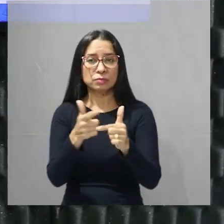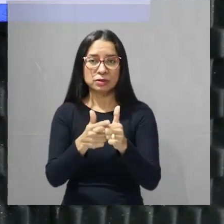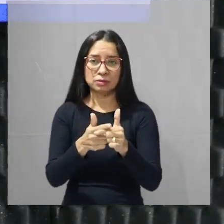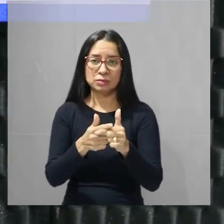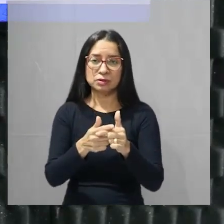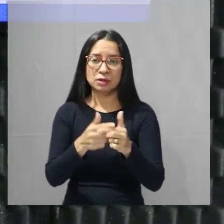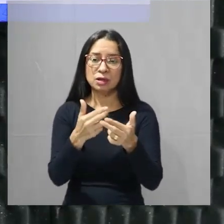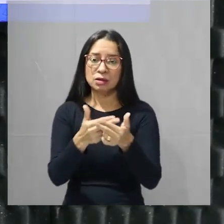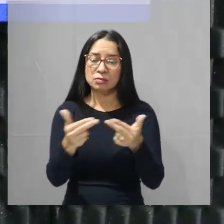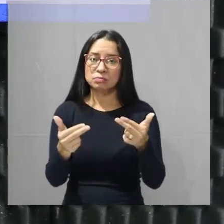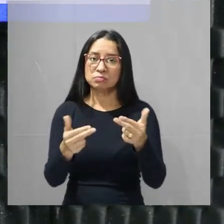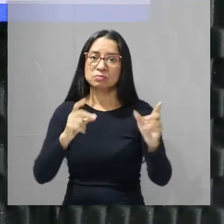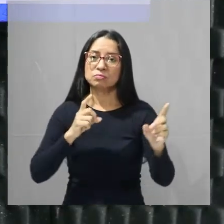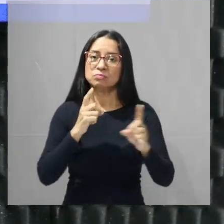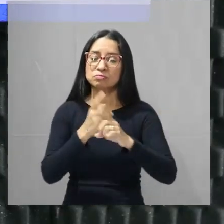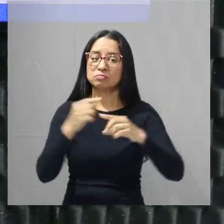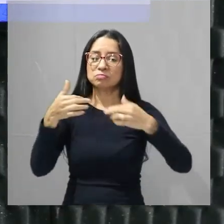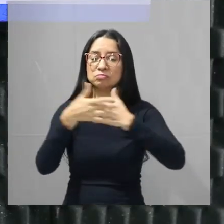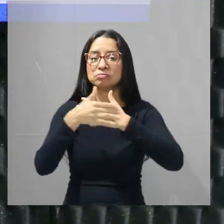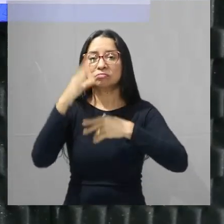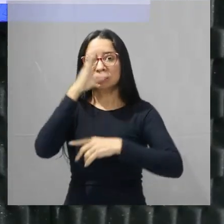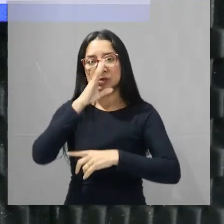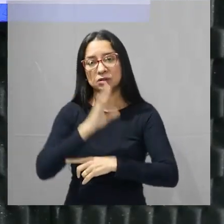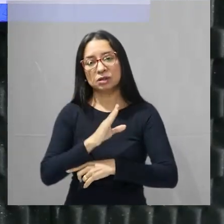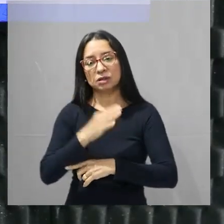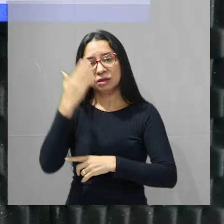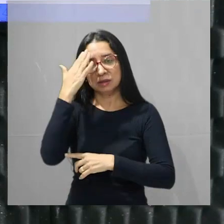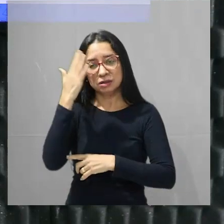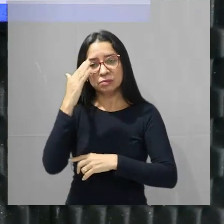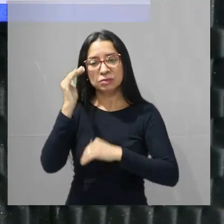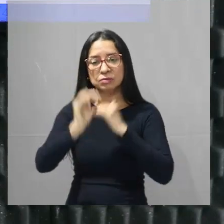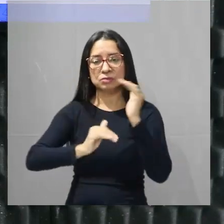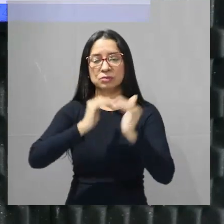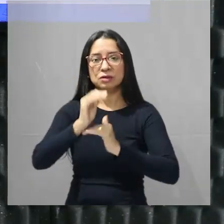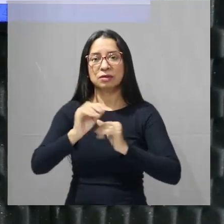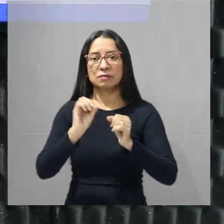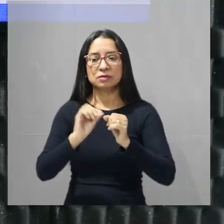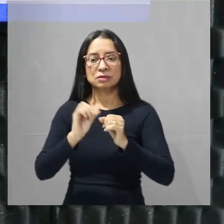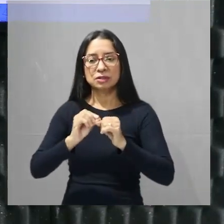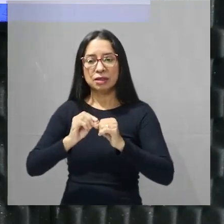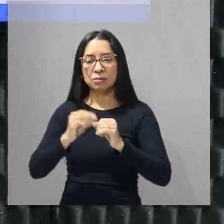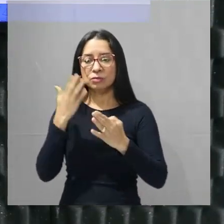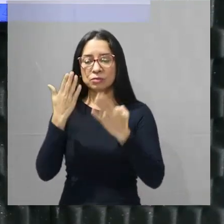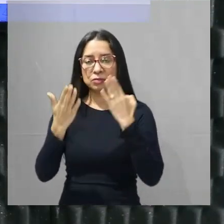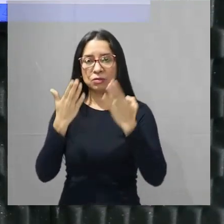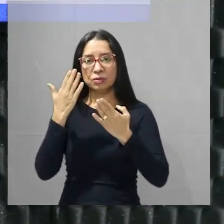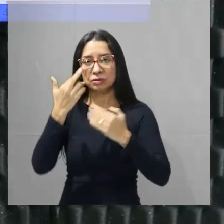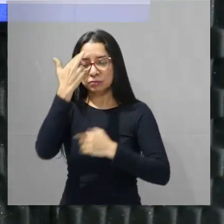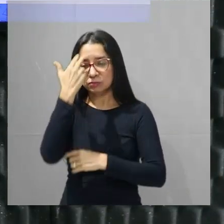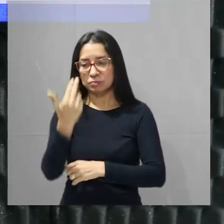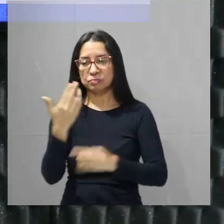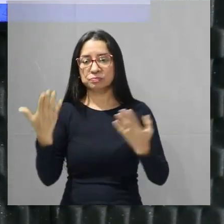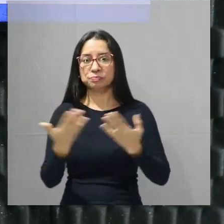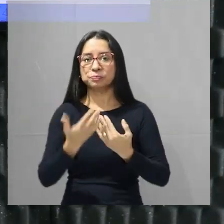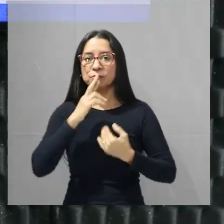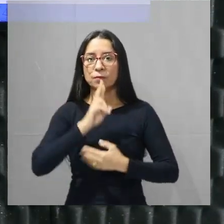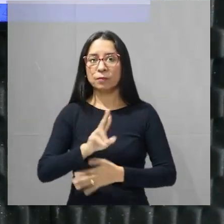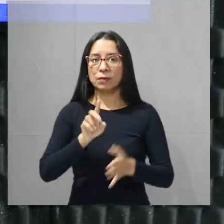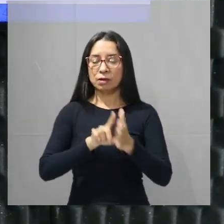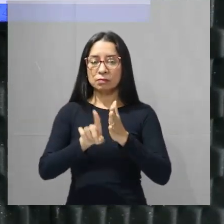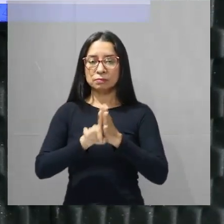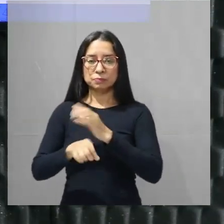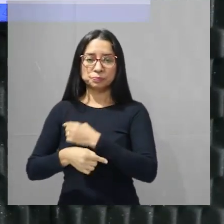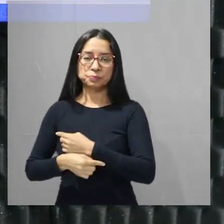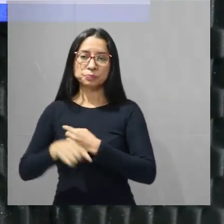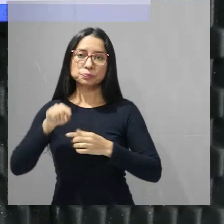brasileiras. Belezinha? Então, entendemos esse processo como um todo, fizemos aí um paralelo histórico e agora vamos responder a questão, né? Aí